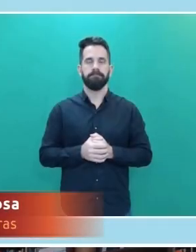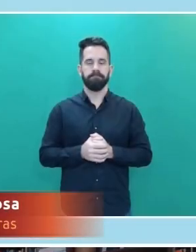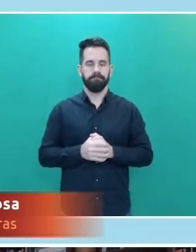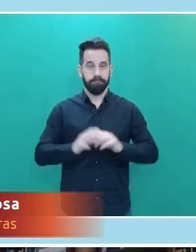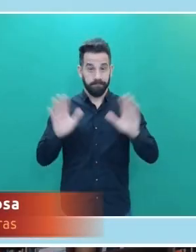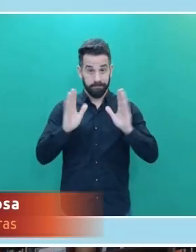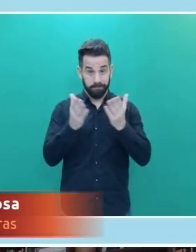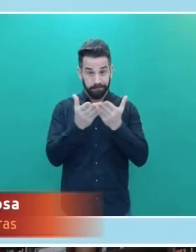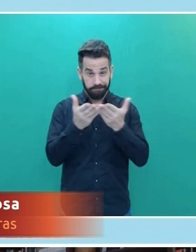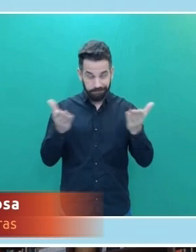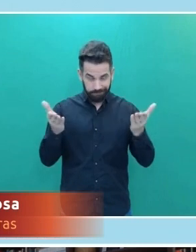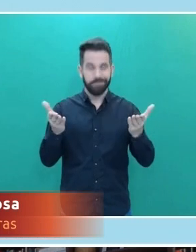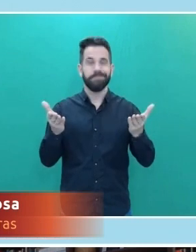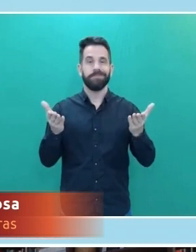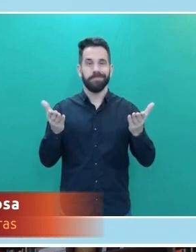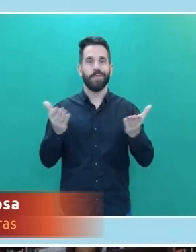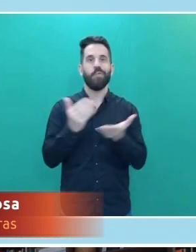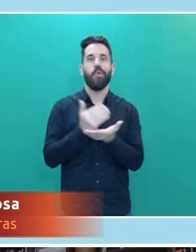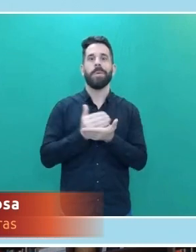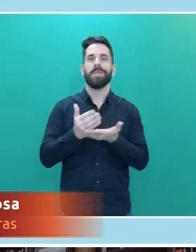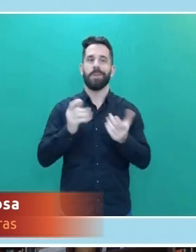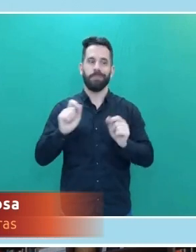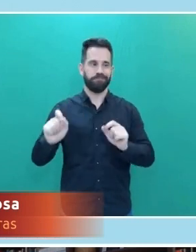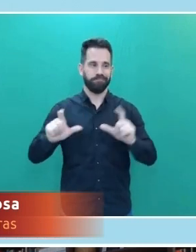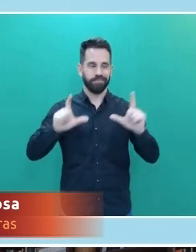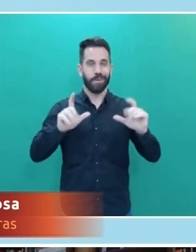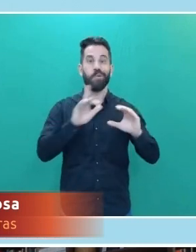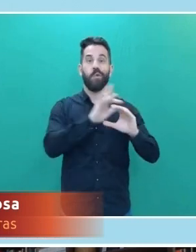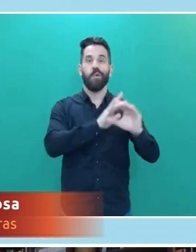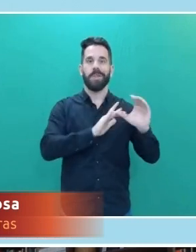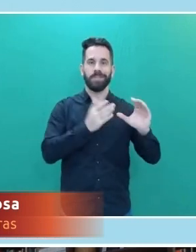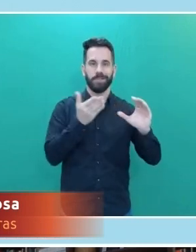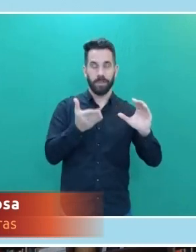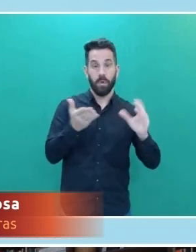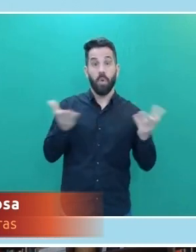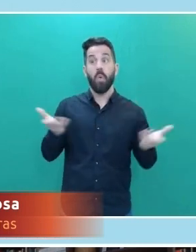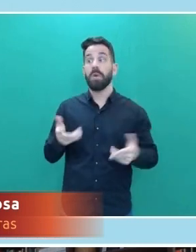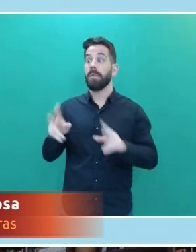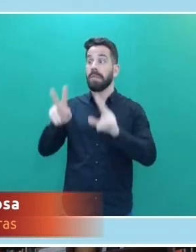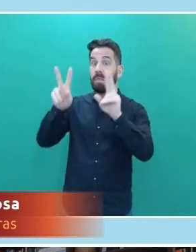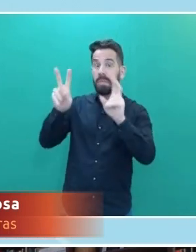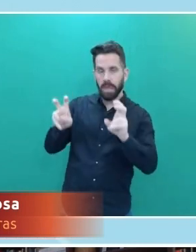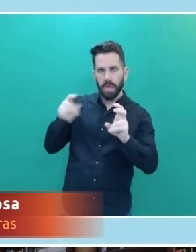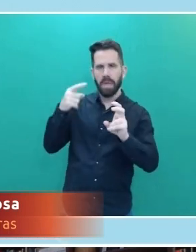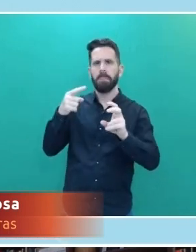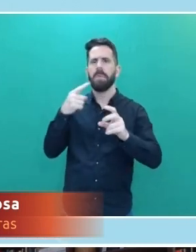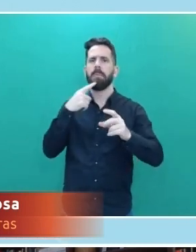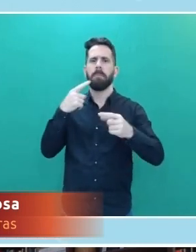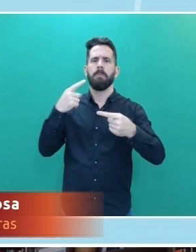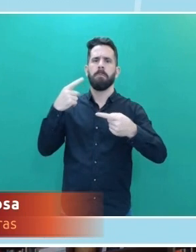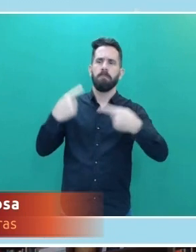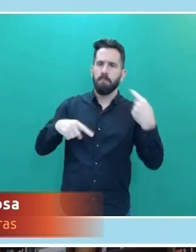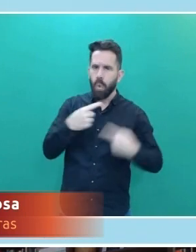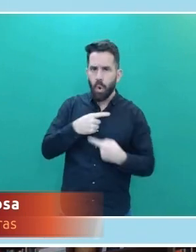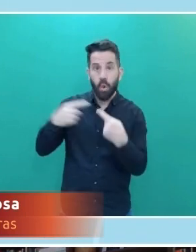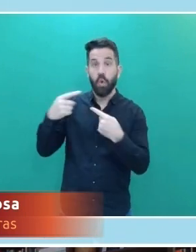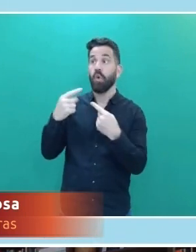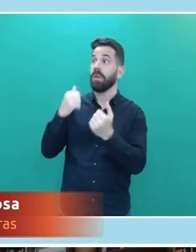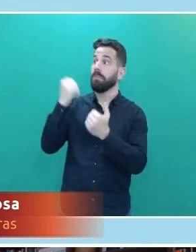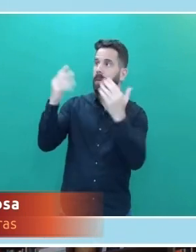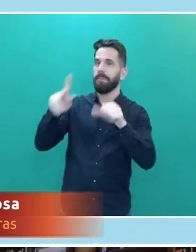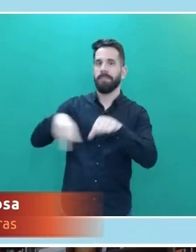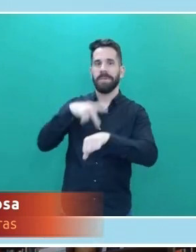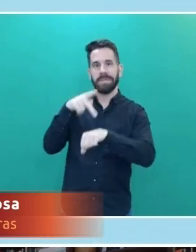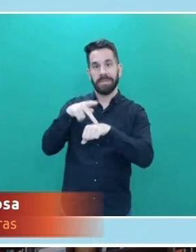Olá, está começando mais um Conexões, que hoje vai falar sobre política externa brasileira. Mas antes, deixa eu me apresentar para